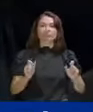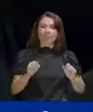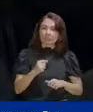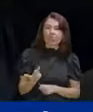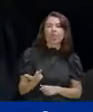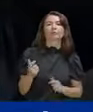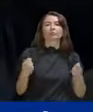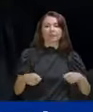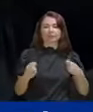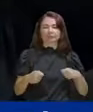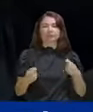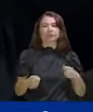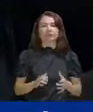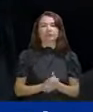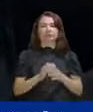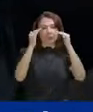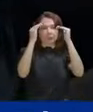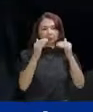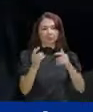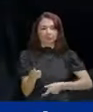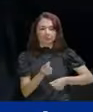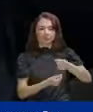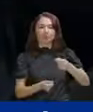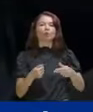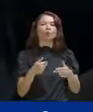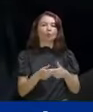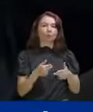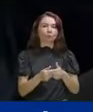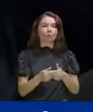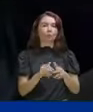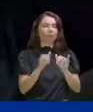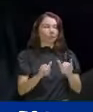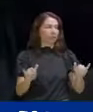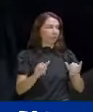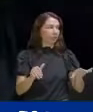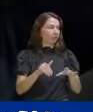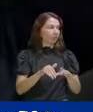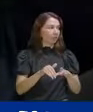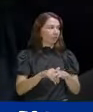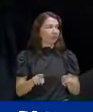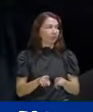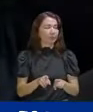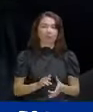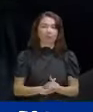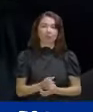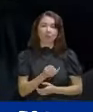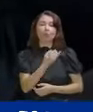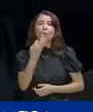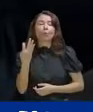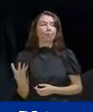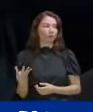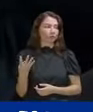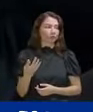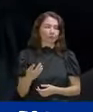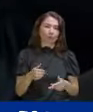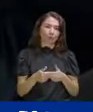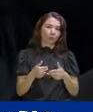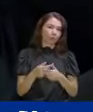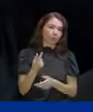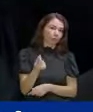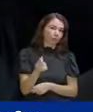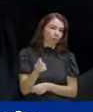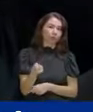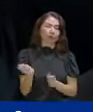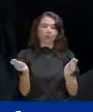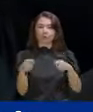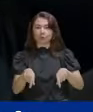o caráter antieconômico de determinado gasto eleitoral, mas sim o fato de que, enquanto os valores despendidos pelo